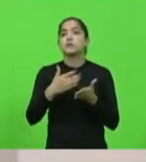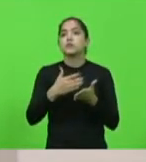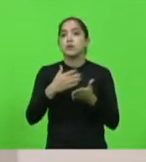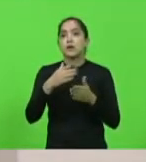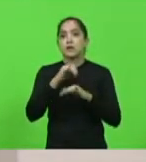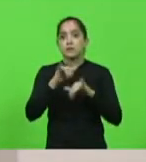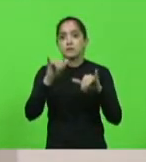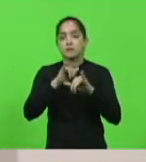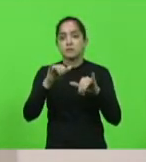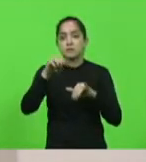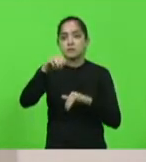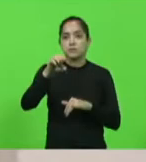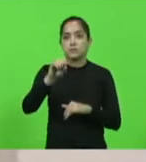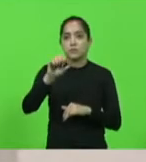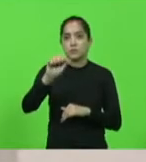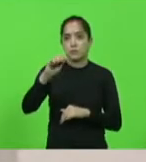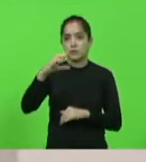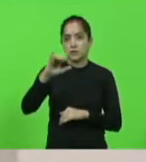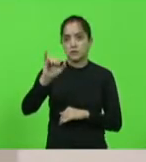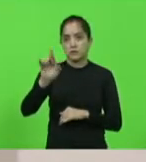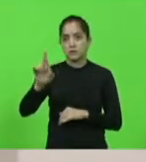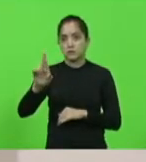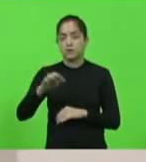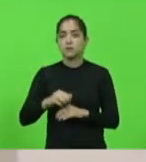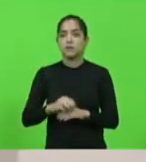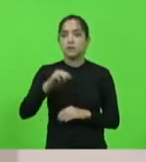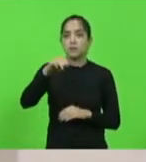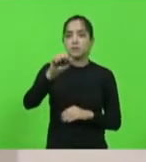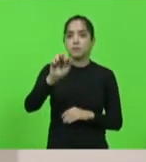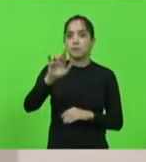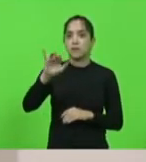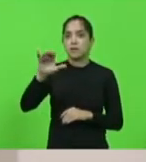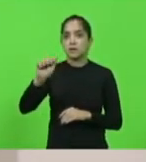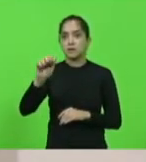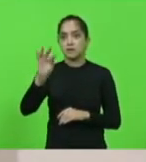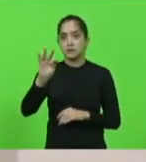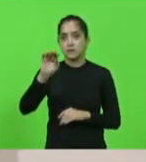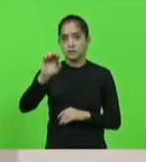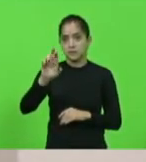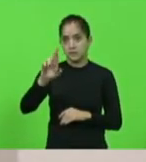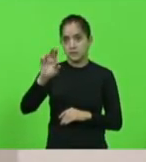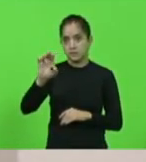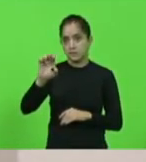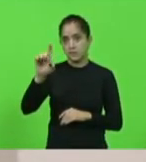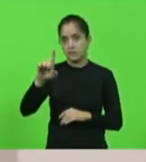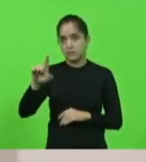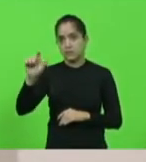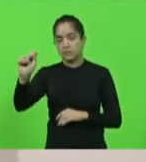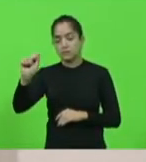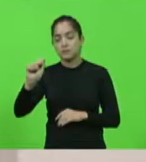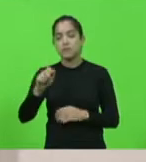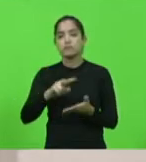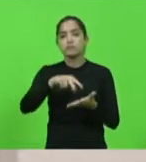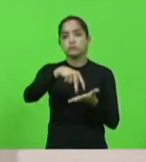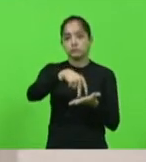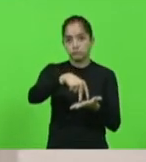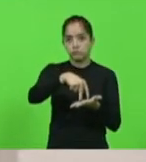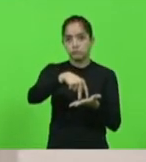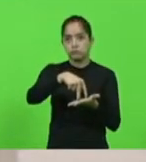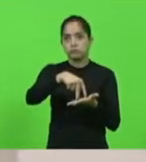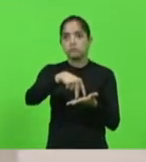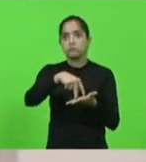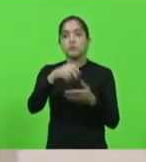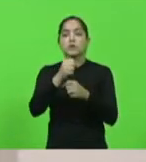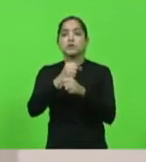a senhora vice-presidente Maria Tereza de Queiroz Piacentini fizessem uso da palavra para que falassem acerca do